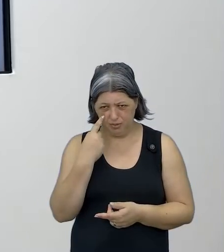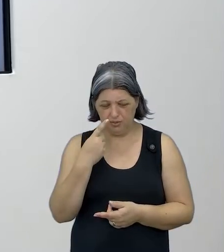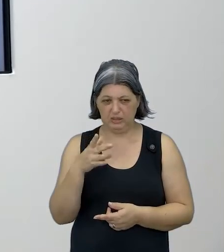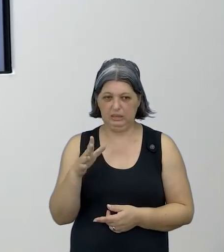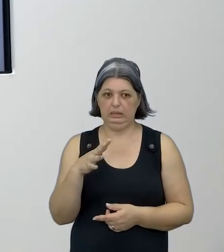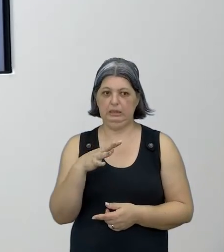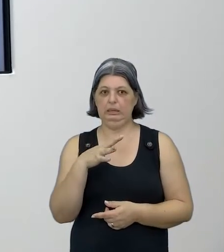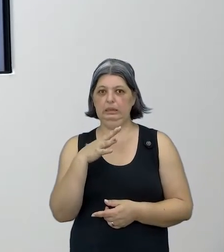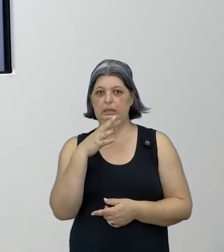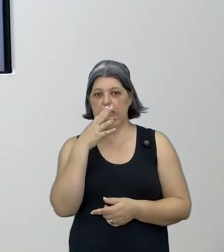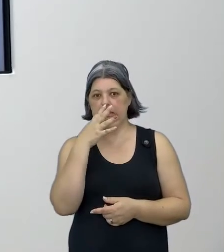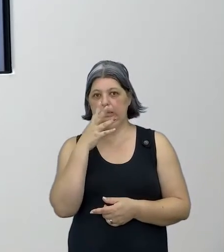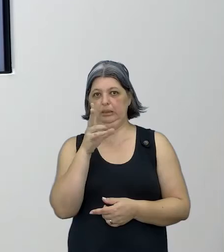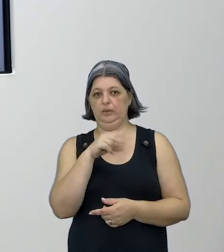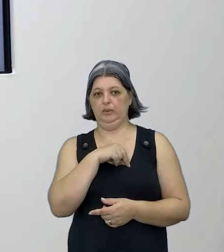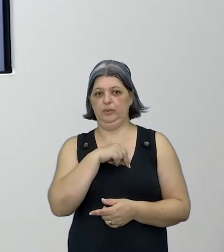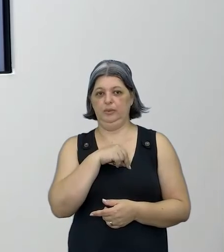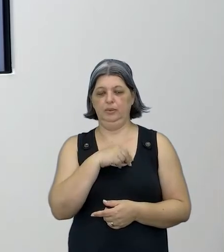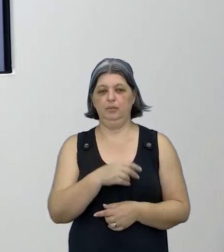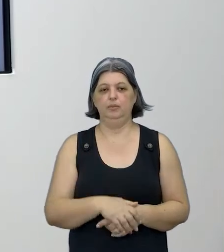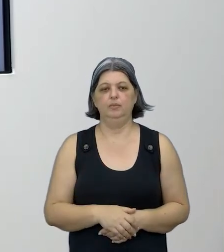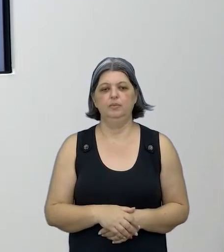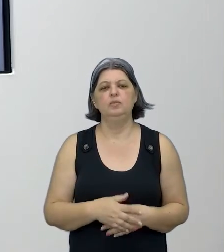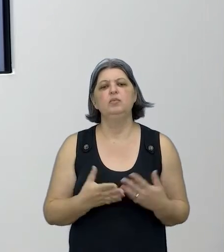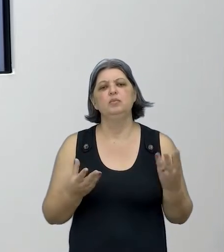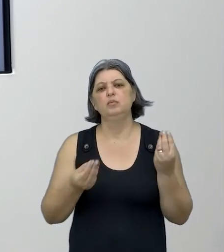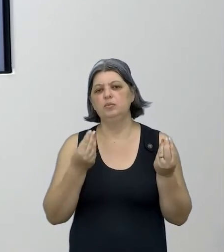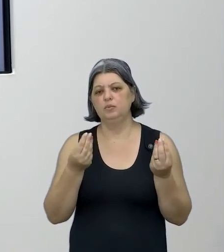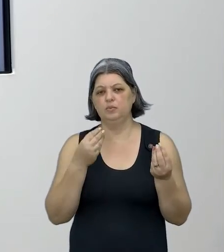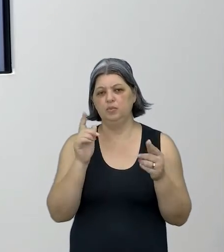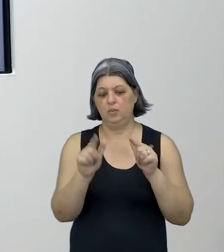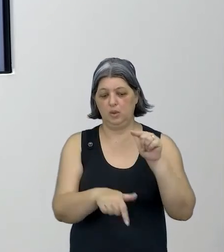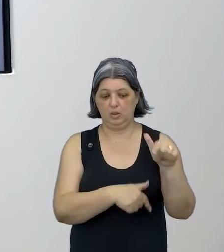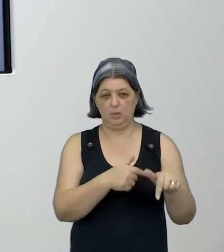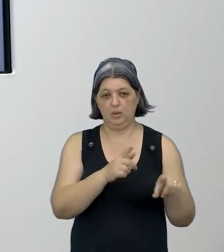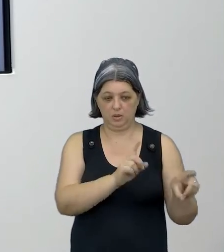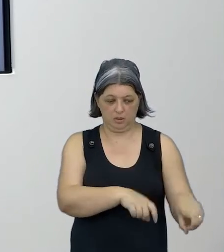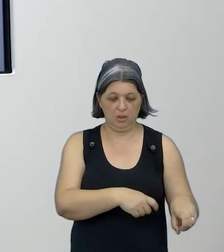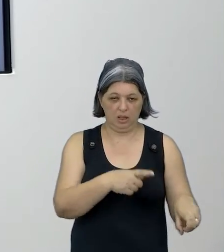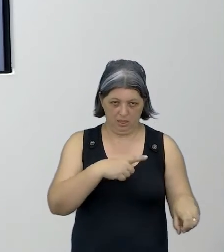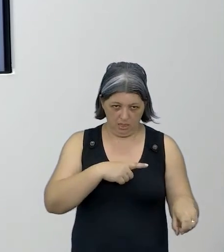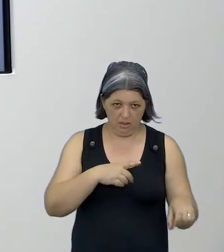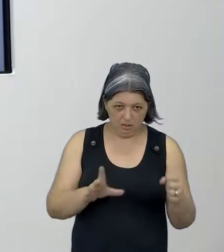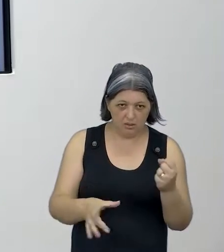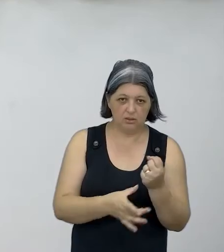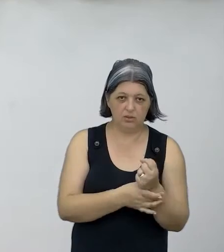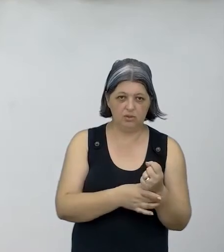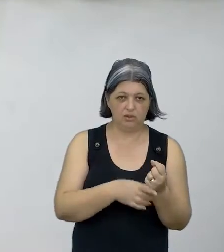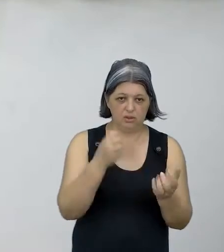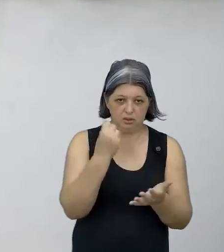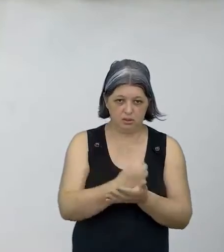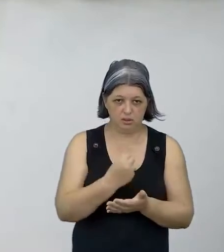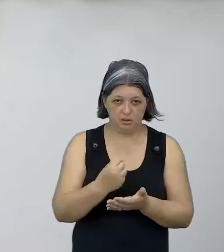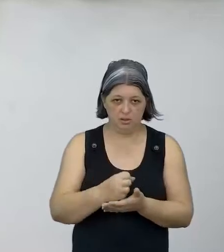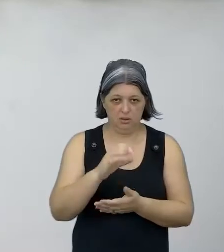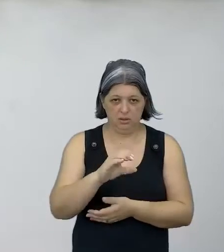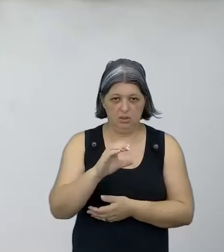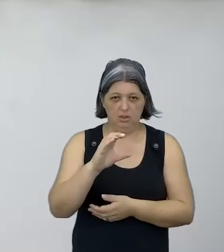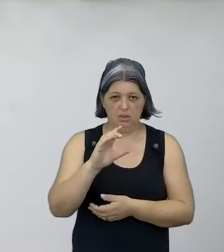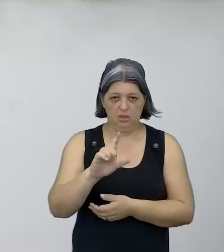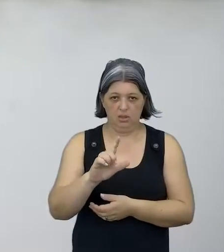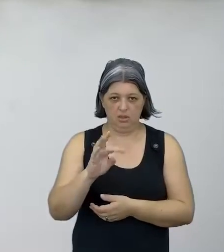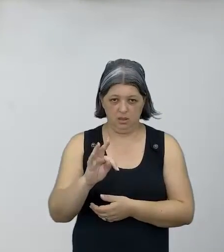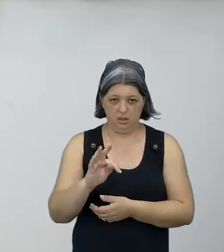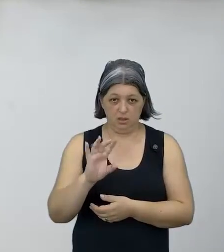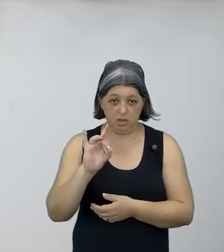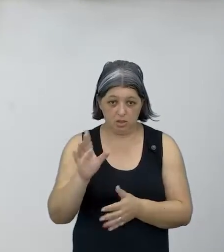chocado. Você sabe quando que o trabalhador do campo vai ter direito à CLT? Nossa. Só em 88.